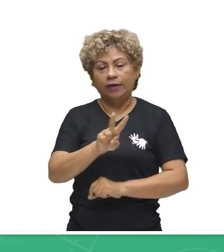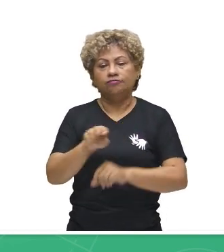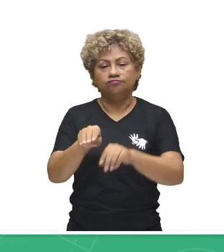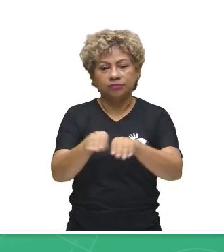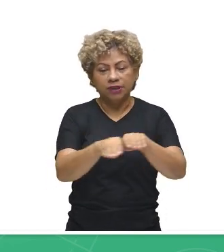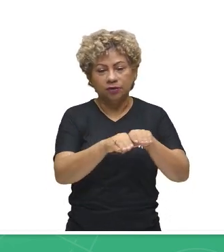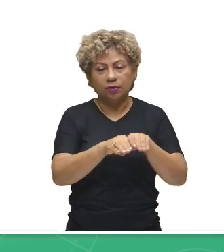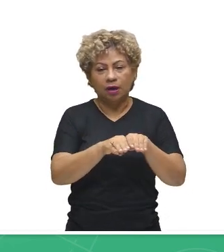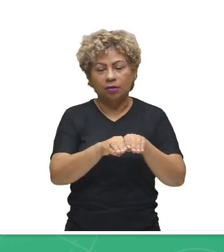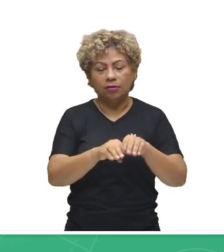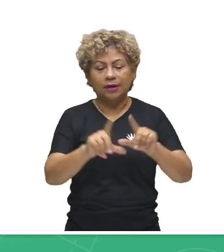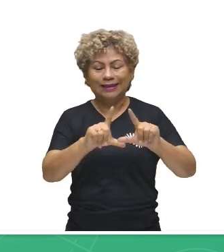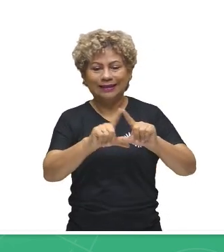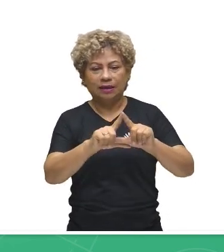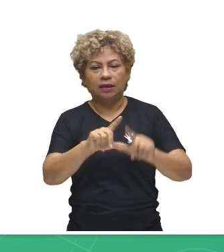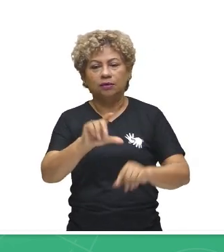ΔS